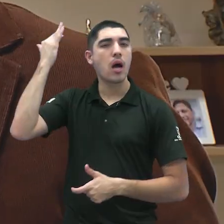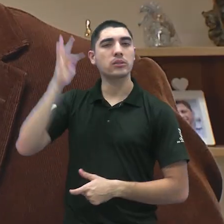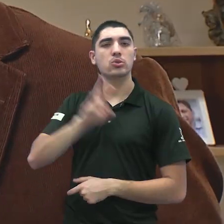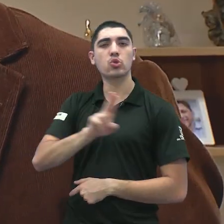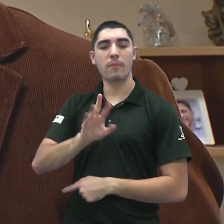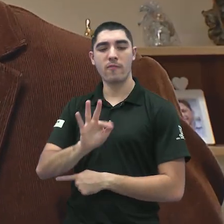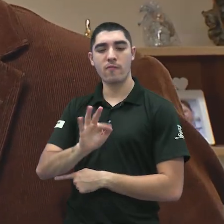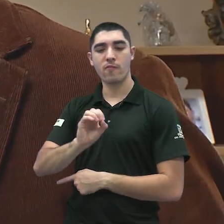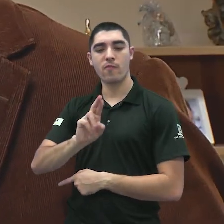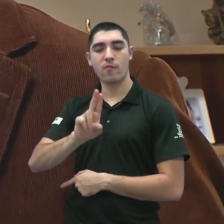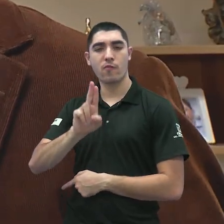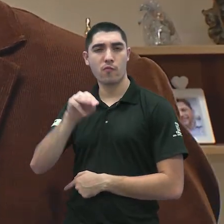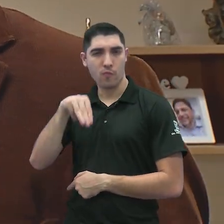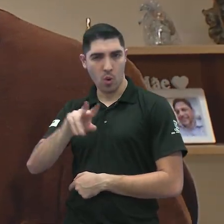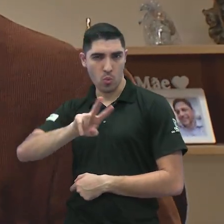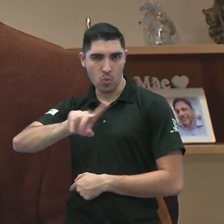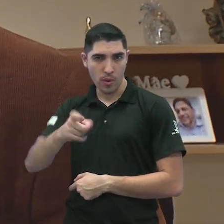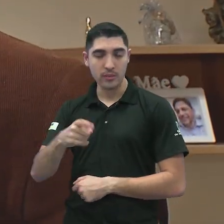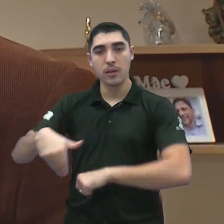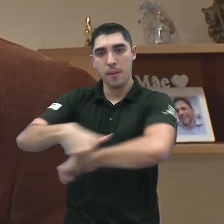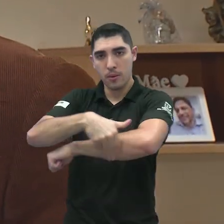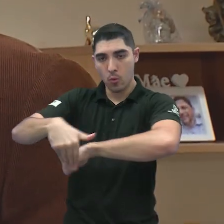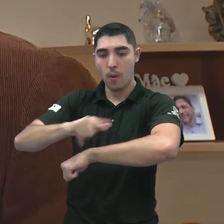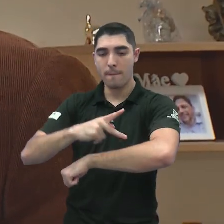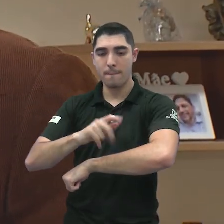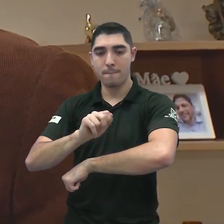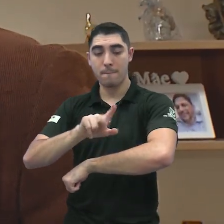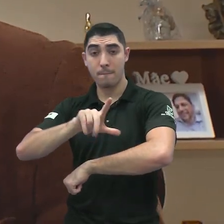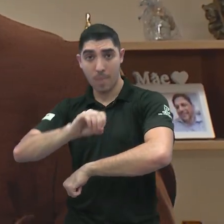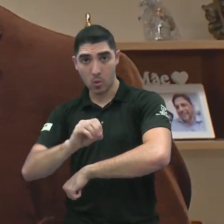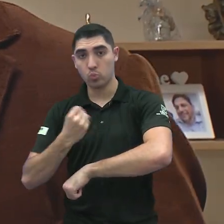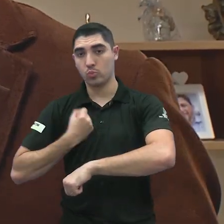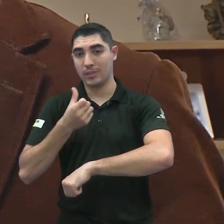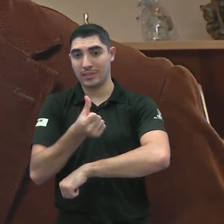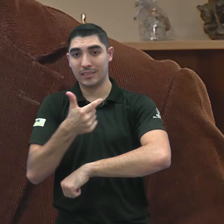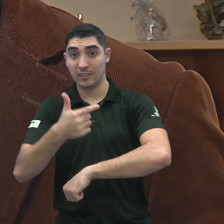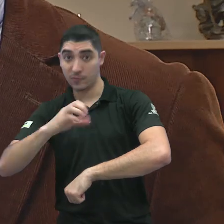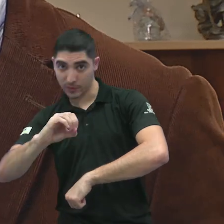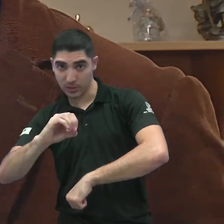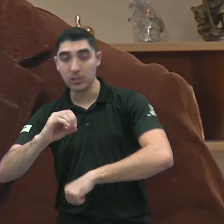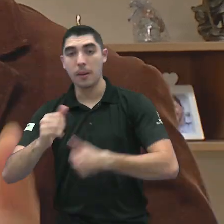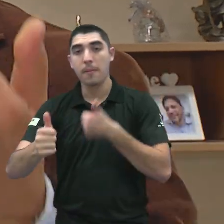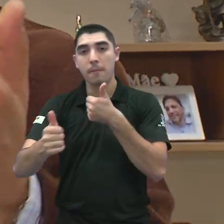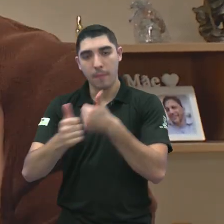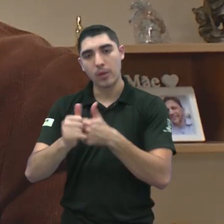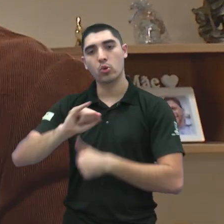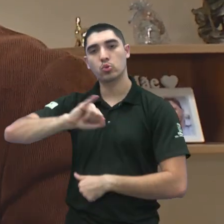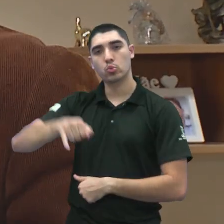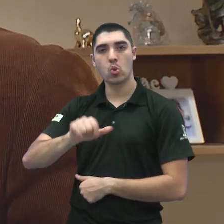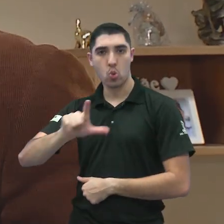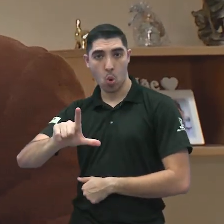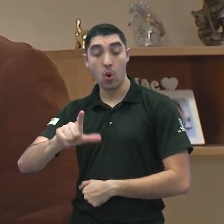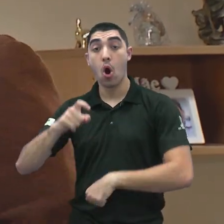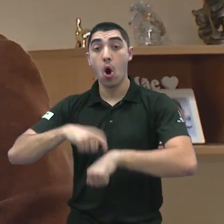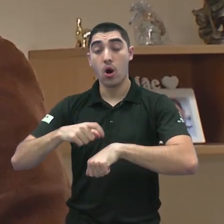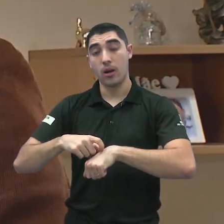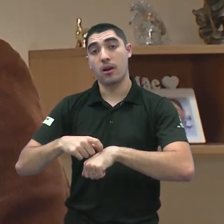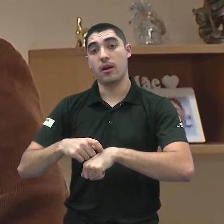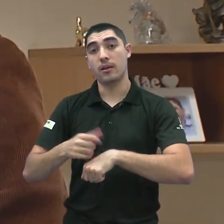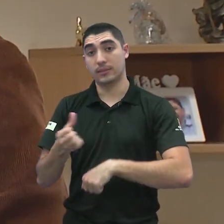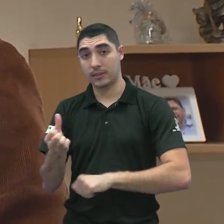abrigava o Fórum Estadual, com endereço oficial na Paulo Setúbal 220, com entrada pela José Longo, né, das 8 da manhã